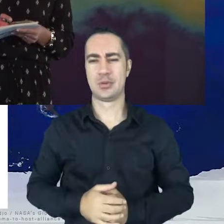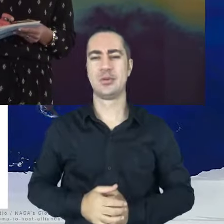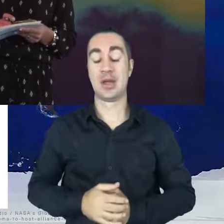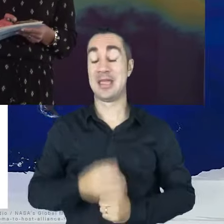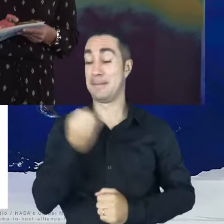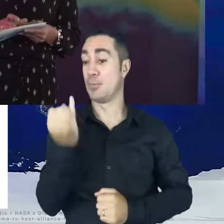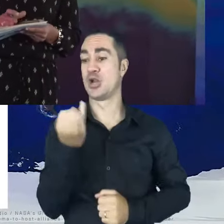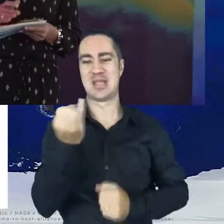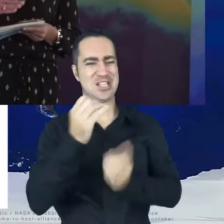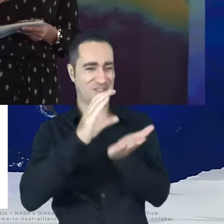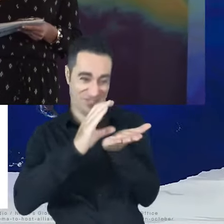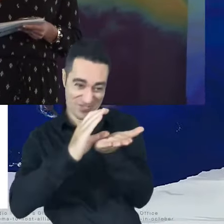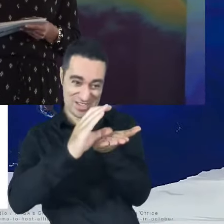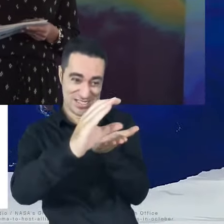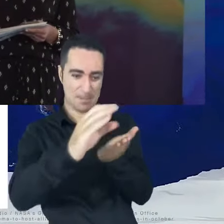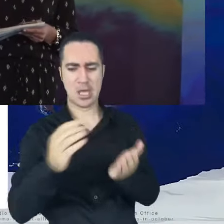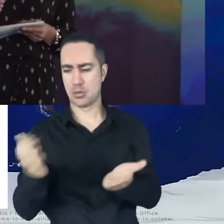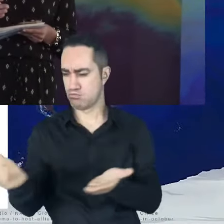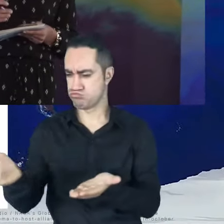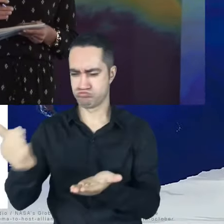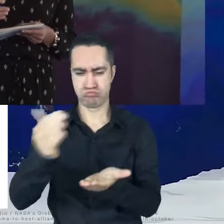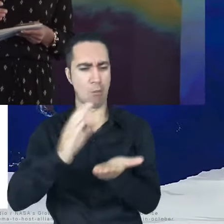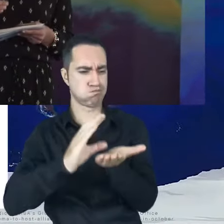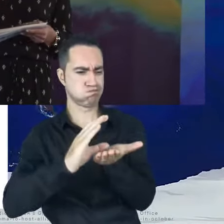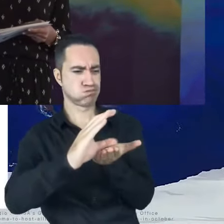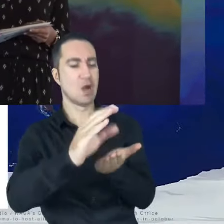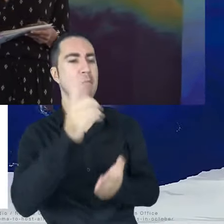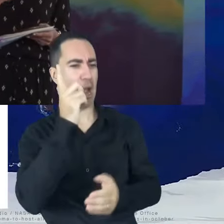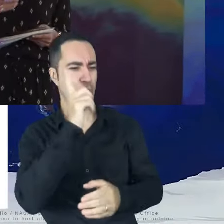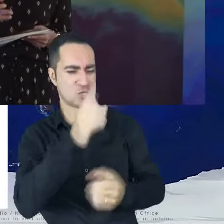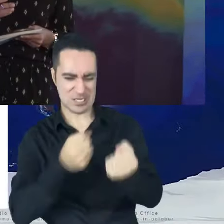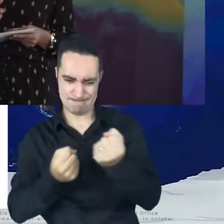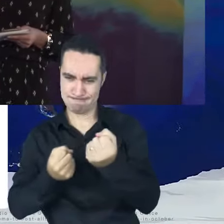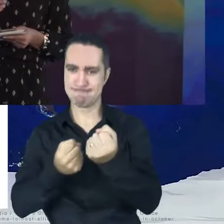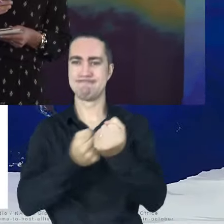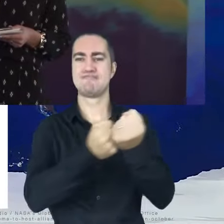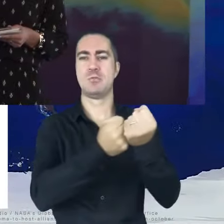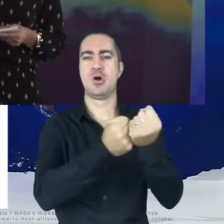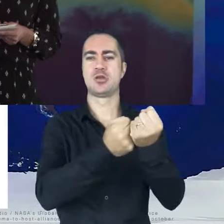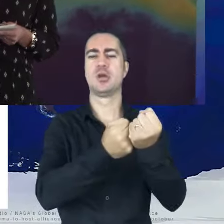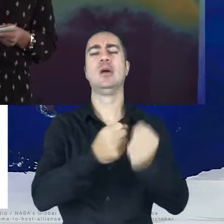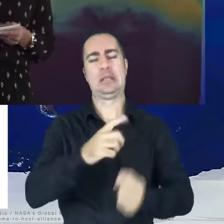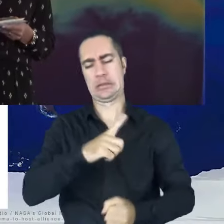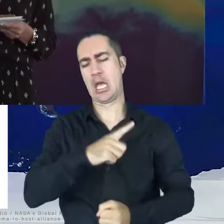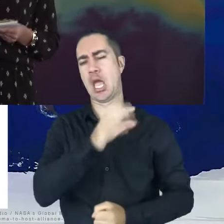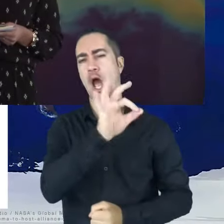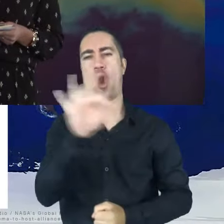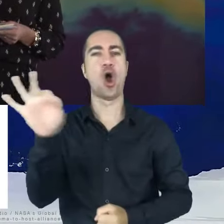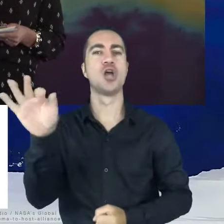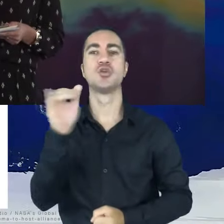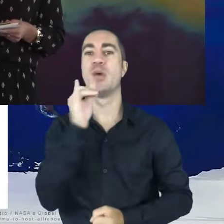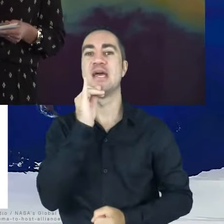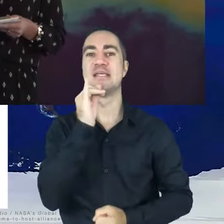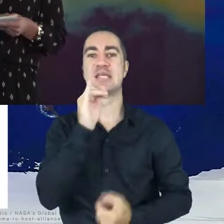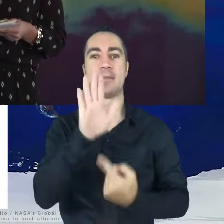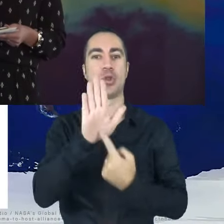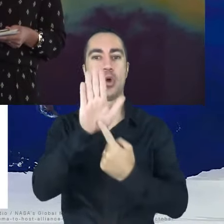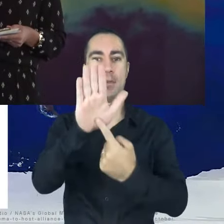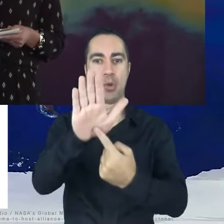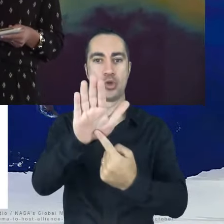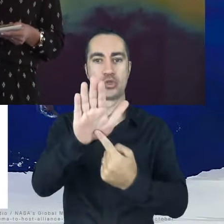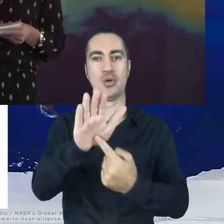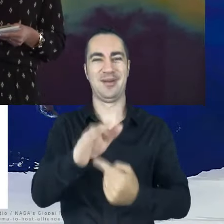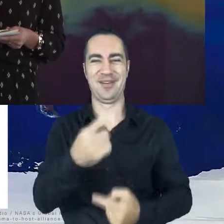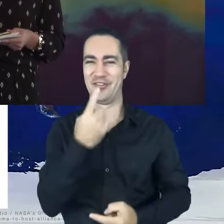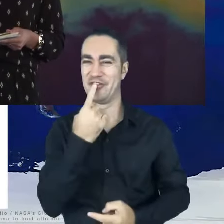mudança climática. A gente já tem ótimos exemplos, né, como o que a gente falou aqui, dos 130 trilhões de fundo, e também aqui no